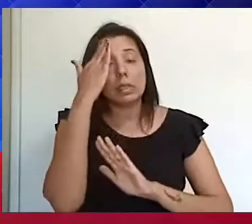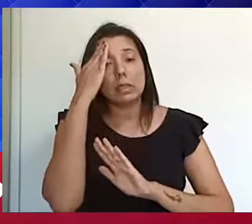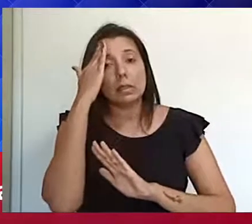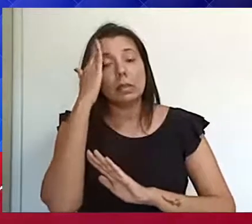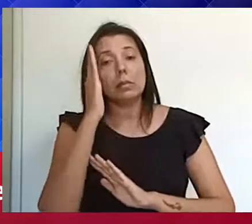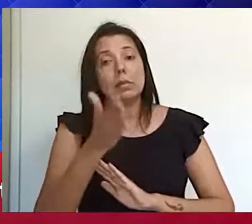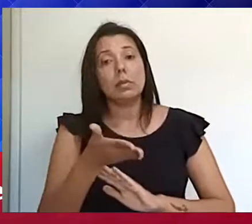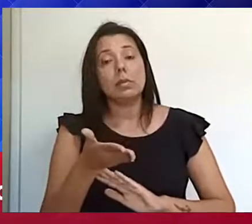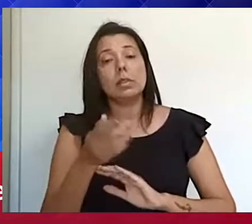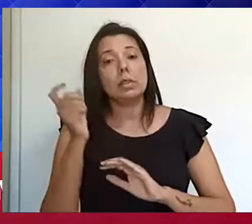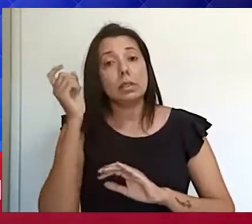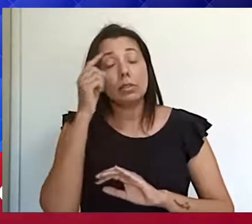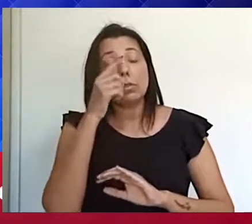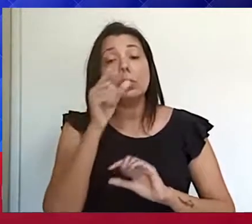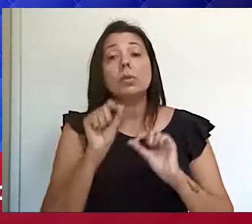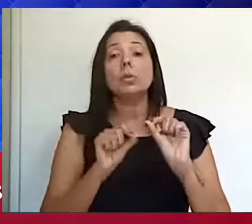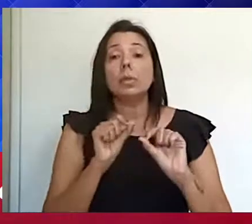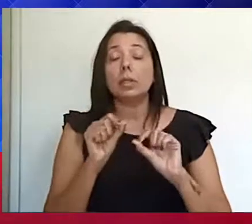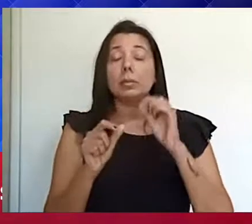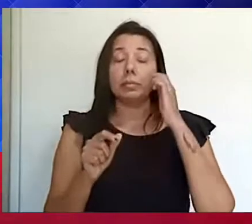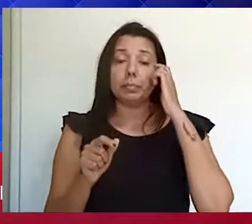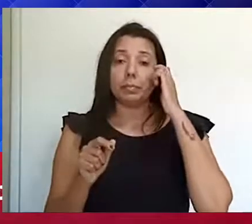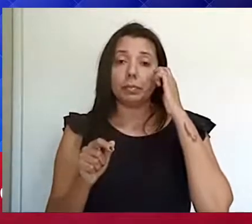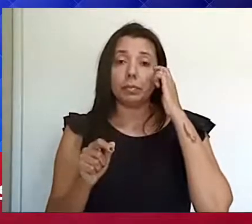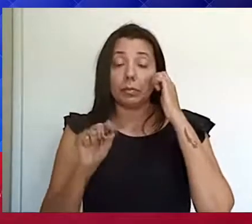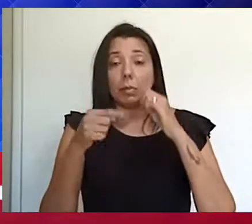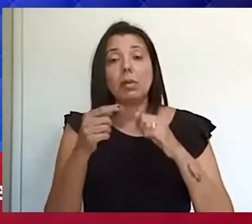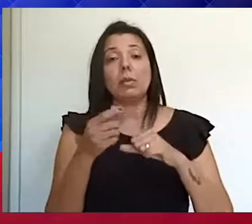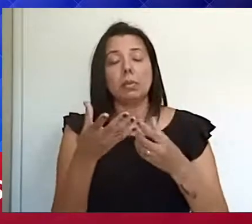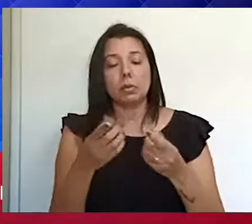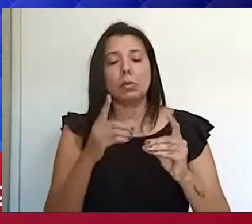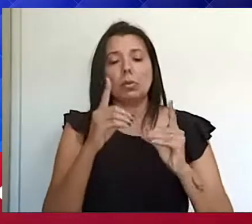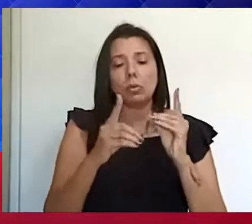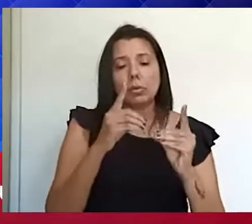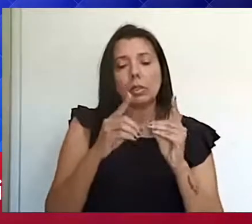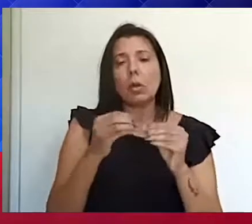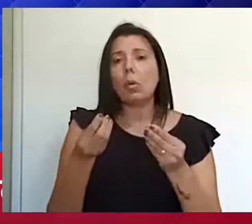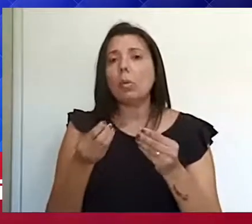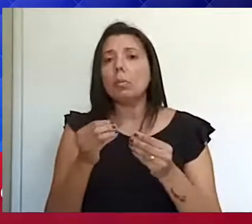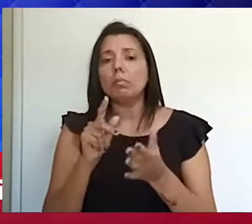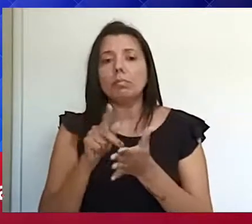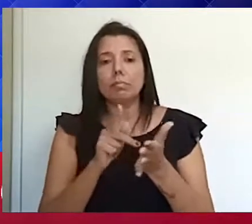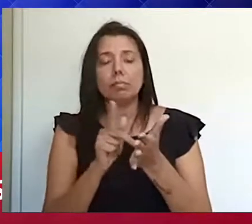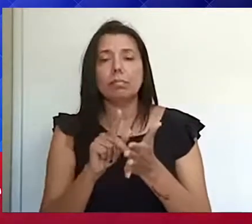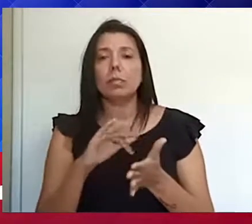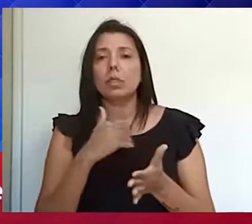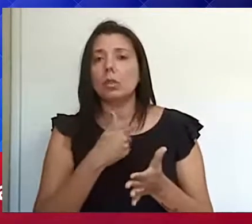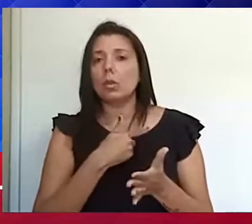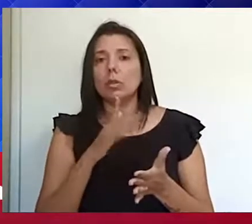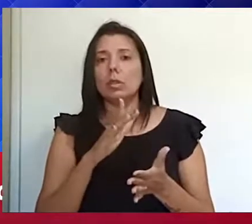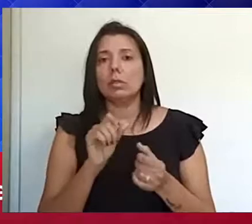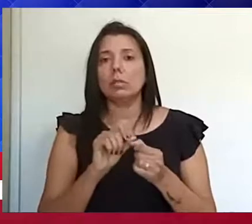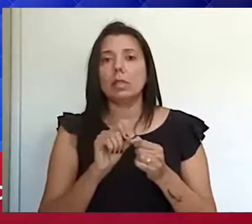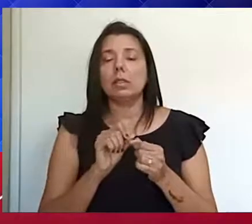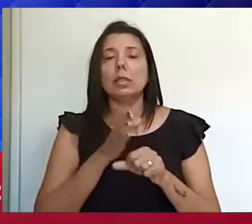fica, depois a gente vai conversar um pouco mais sobre como é essa realidade nossa do não acesso à internet, às